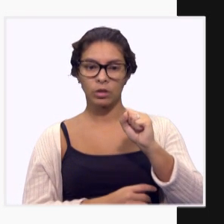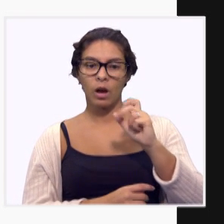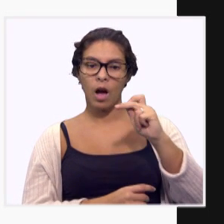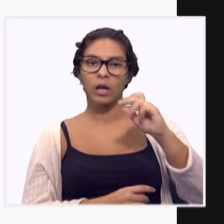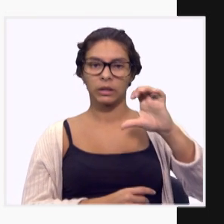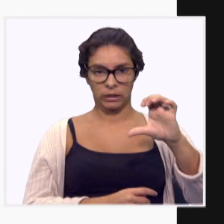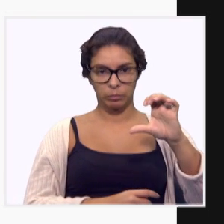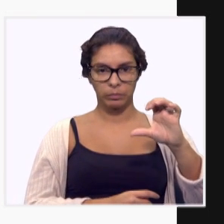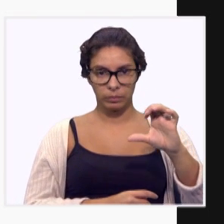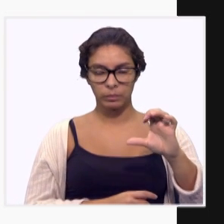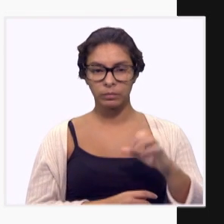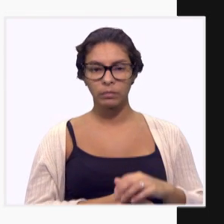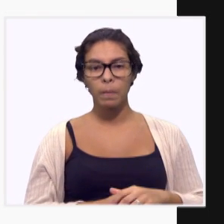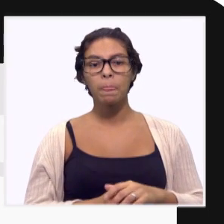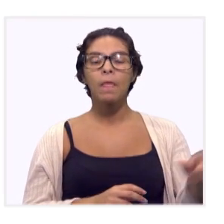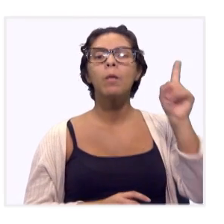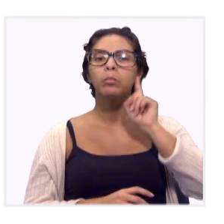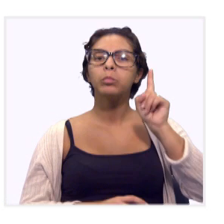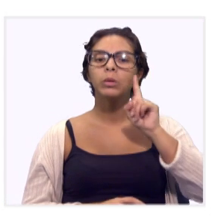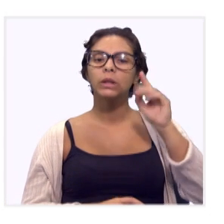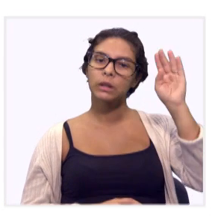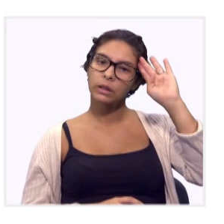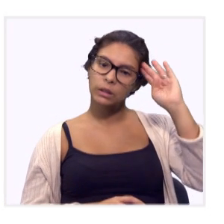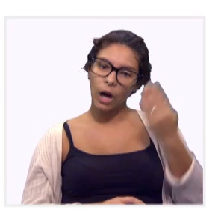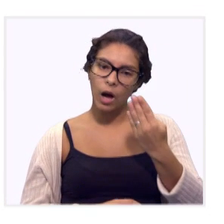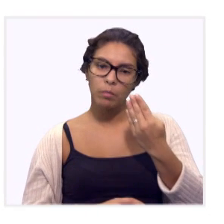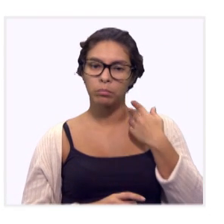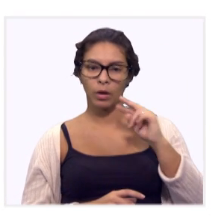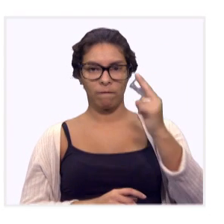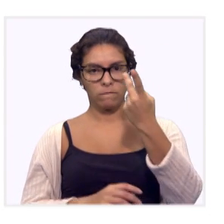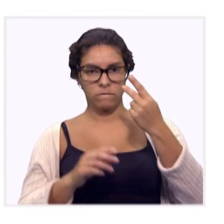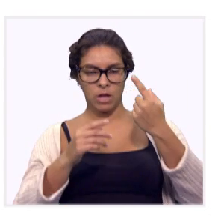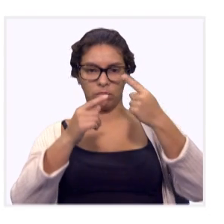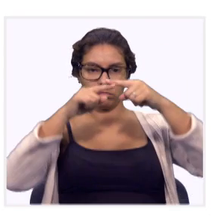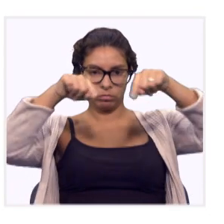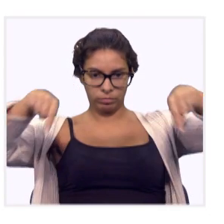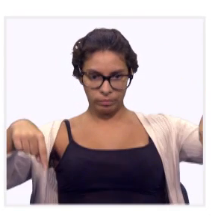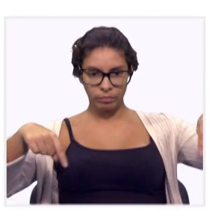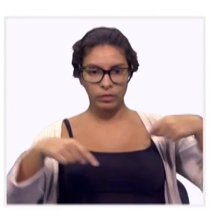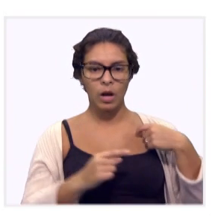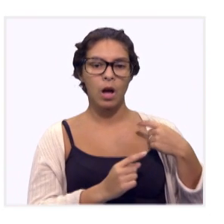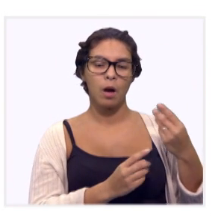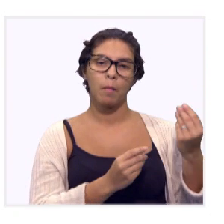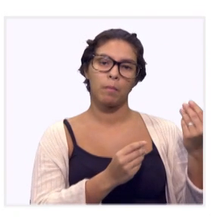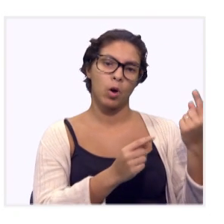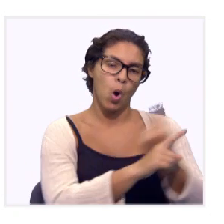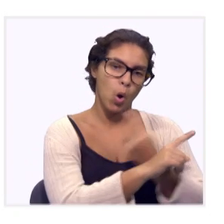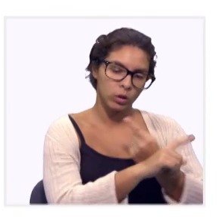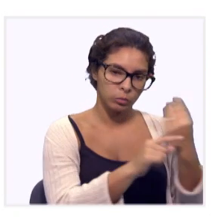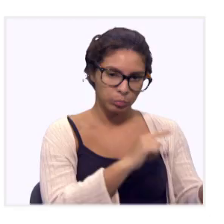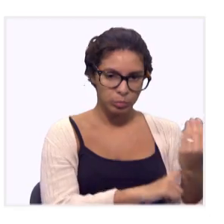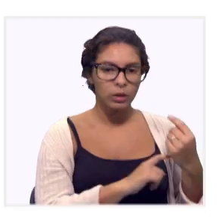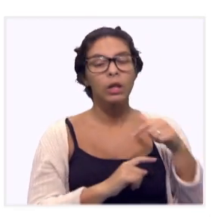das Atividades Culturais. É importante saber que os direitos de autor se dividem em dois: os direitos